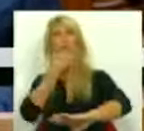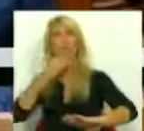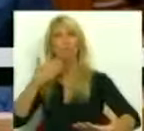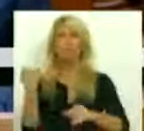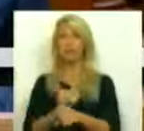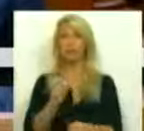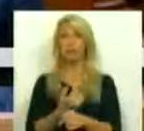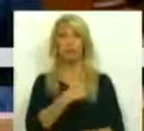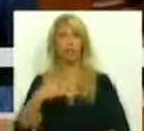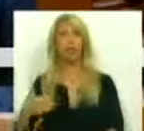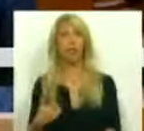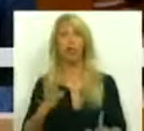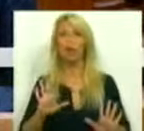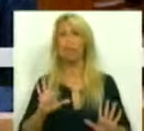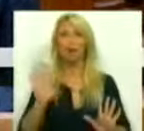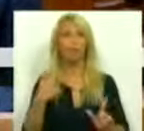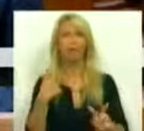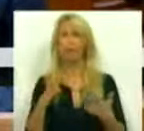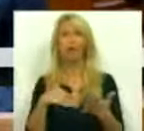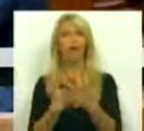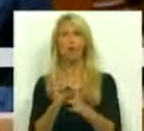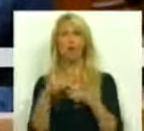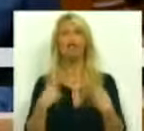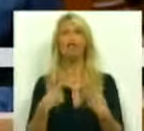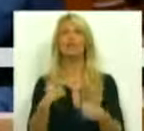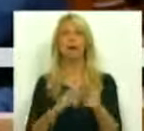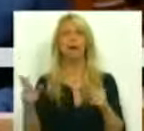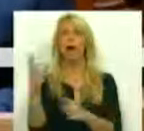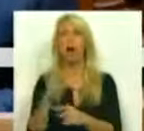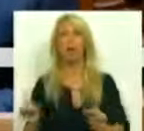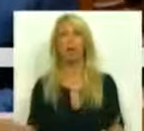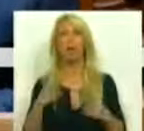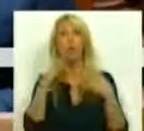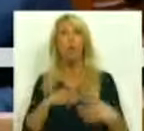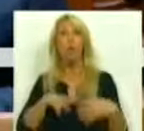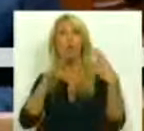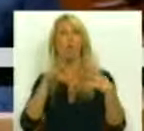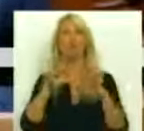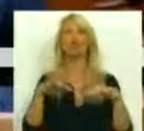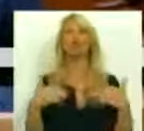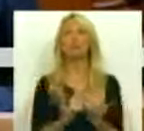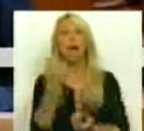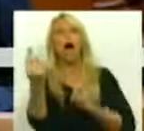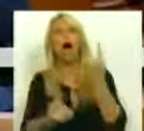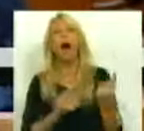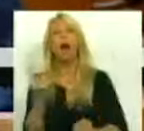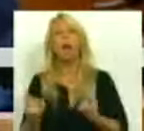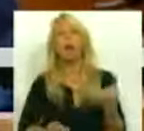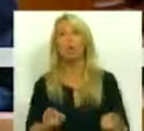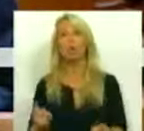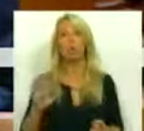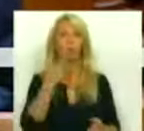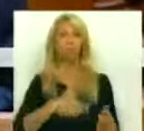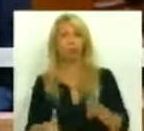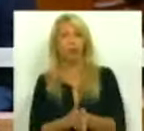e que não implica aumento de despesa. Ao confronto social que alguns, aproveitando as